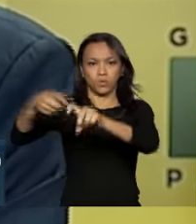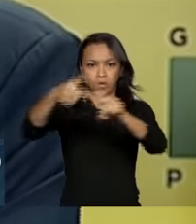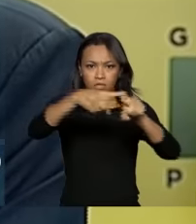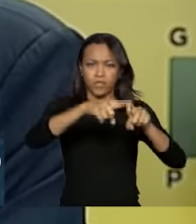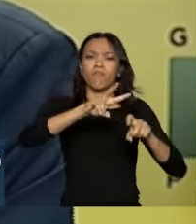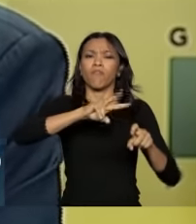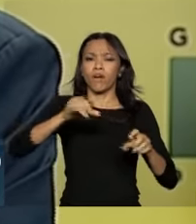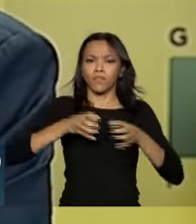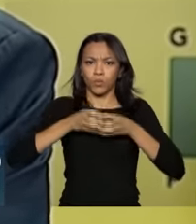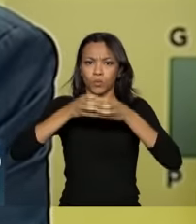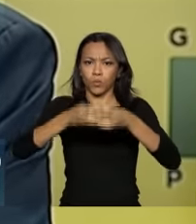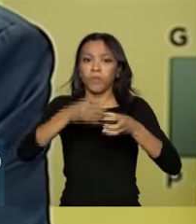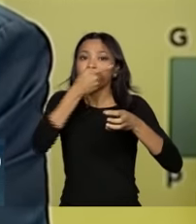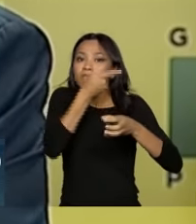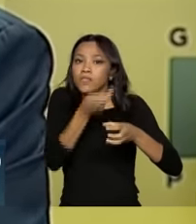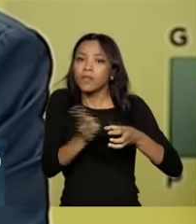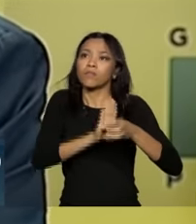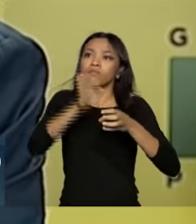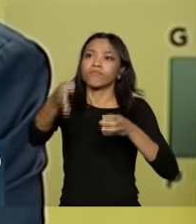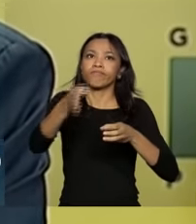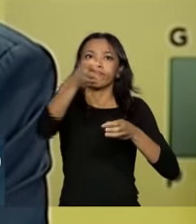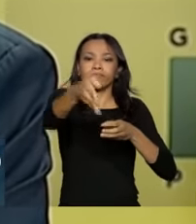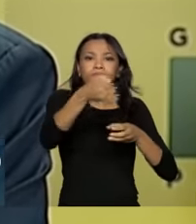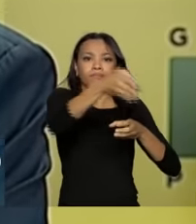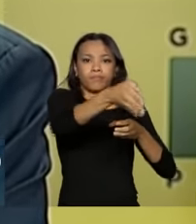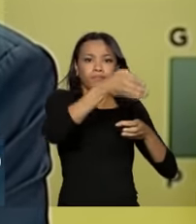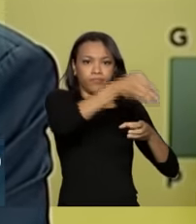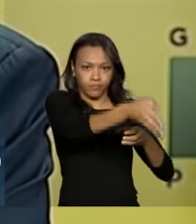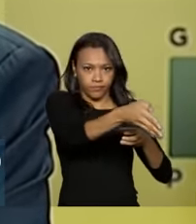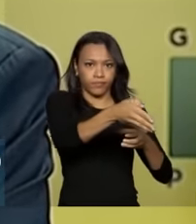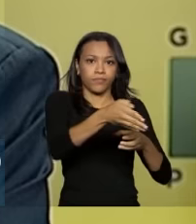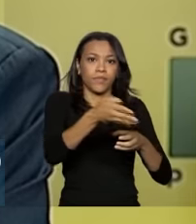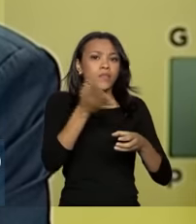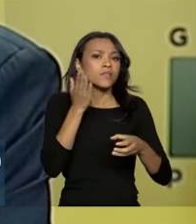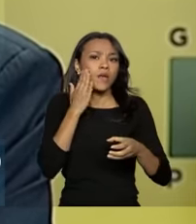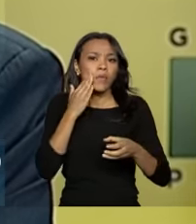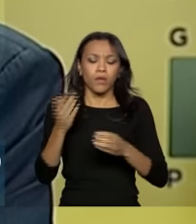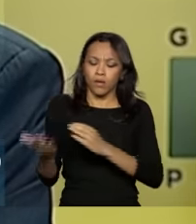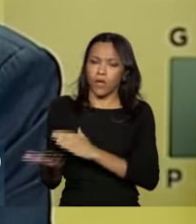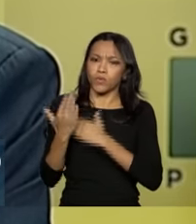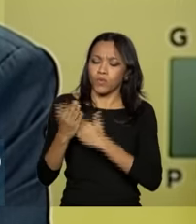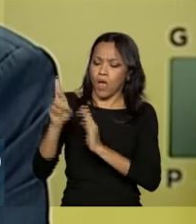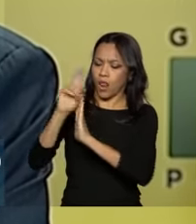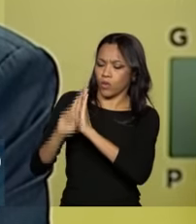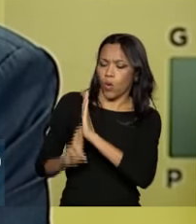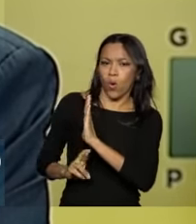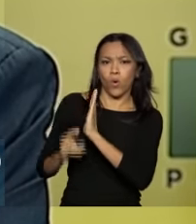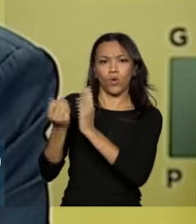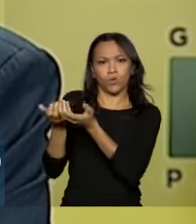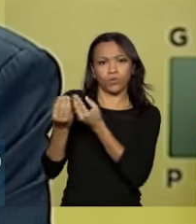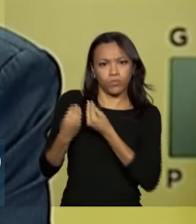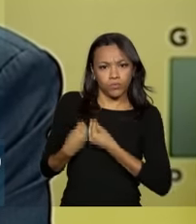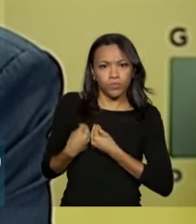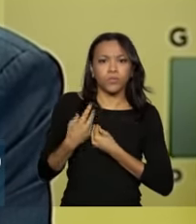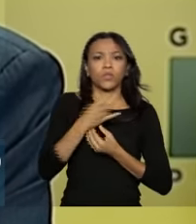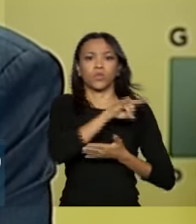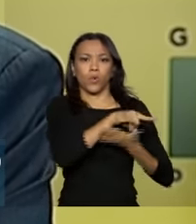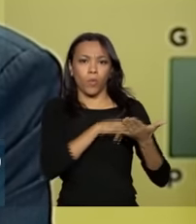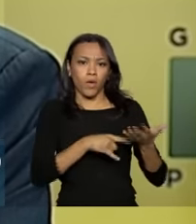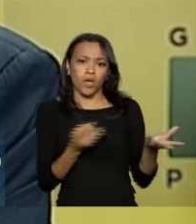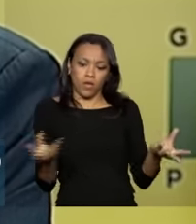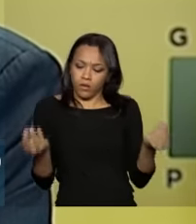in loco, que vai verificar, não apenas com base em relatórios, em documentos fornecidos,